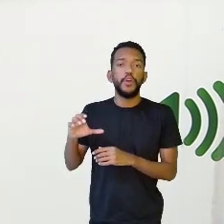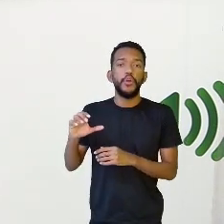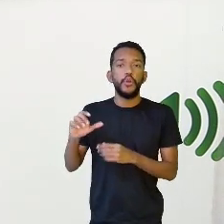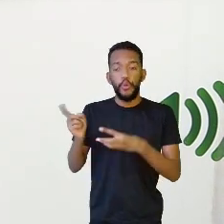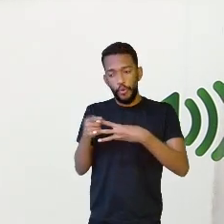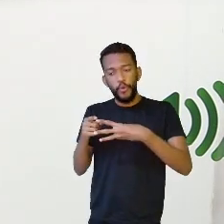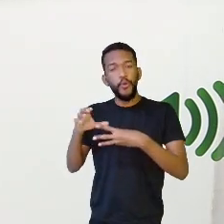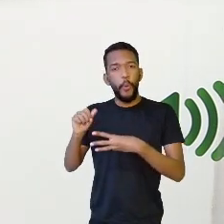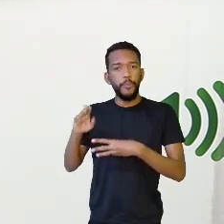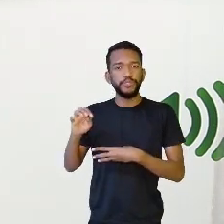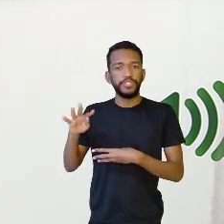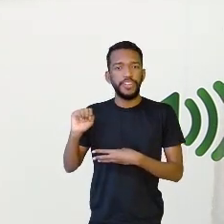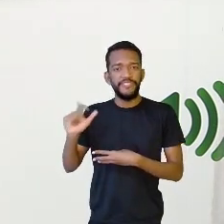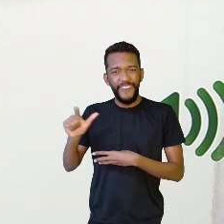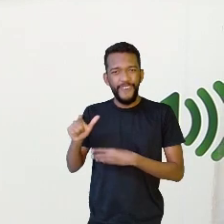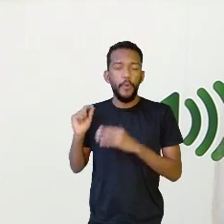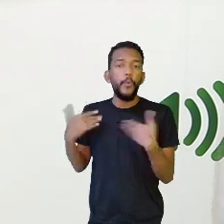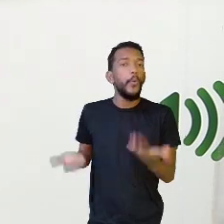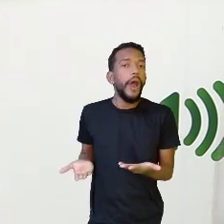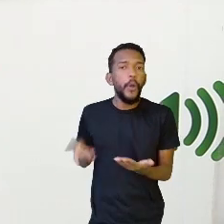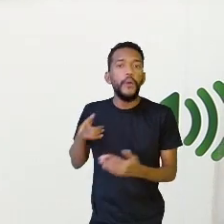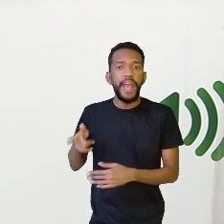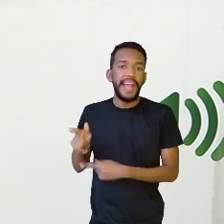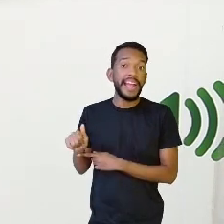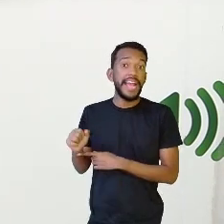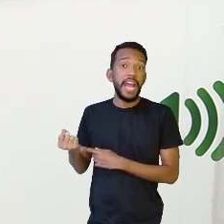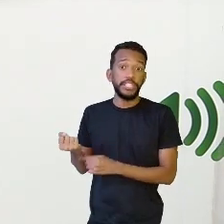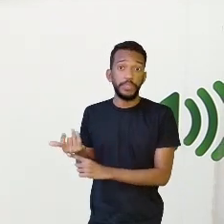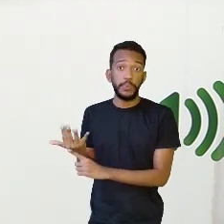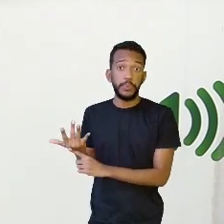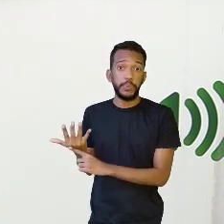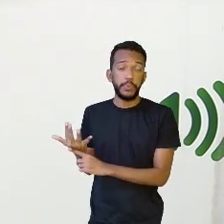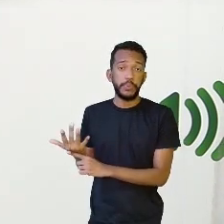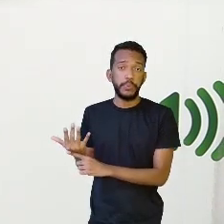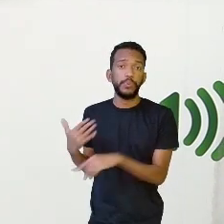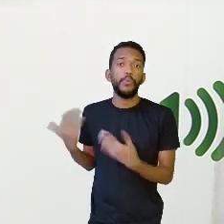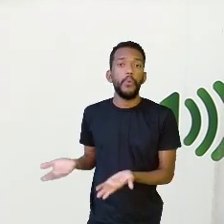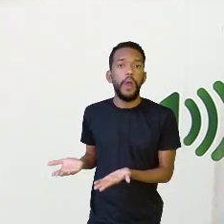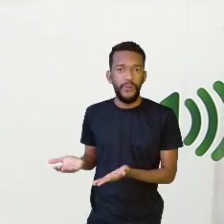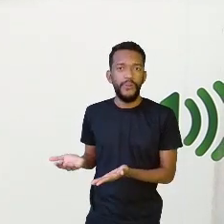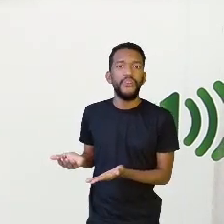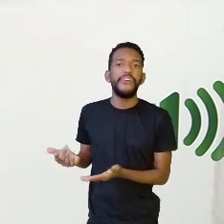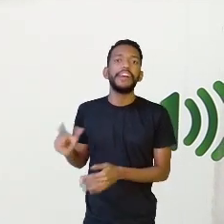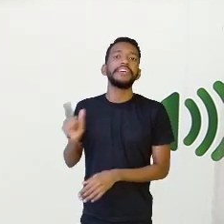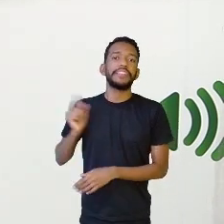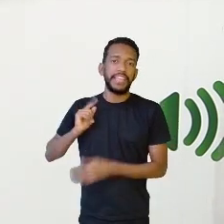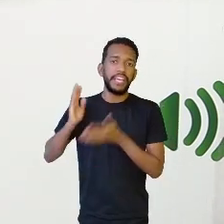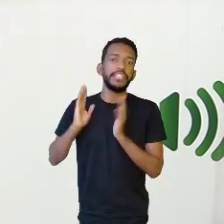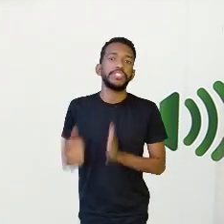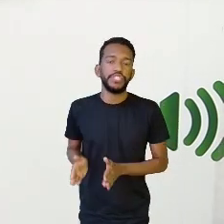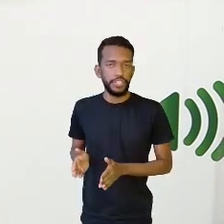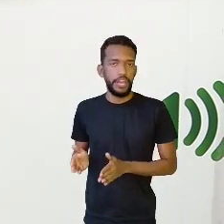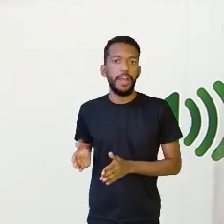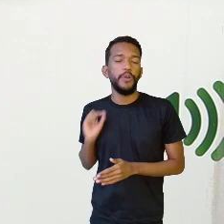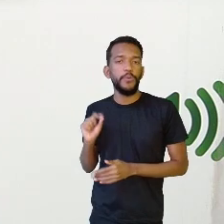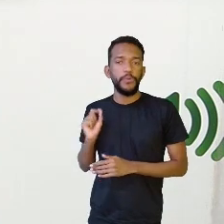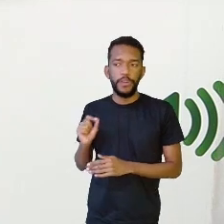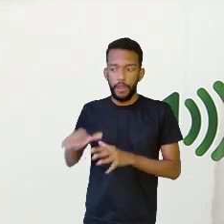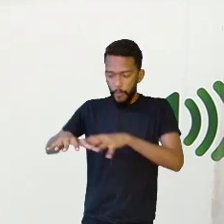nós temos lá é o gasoso, é o gás butano. Então nós temos aquele botijão